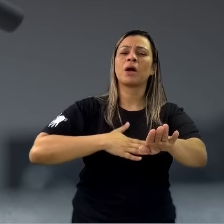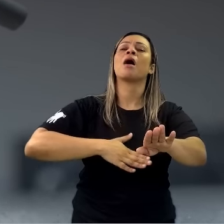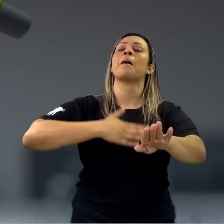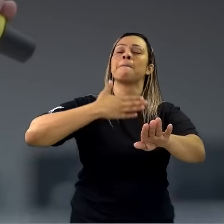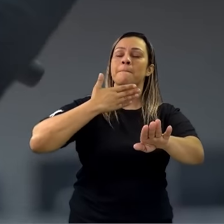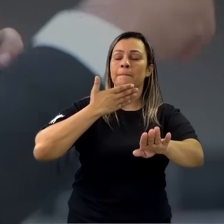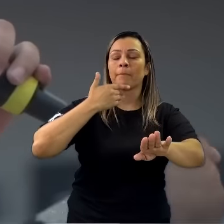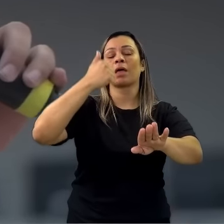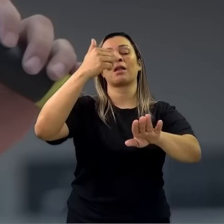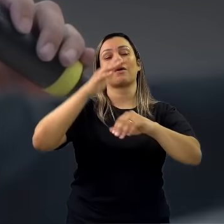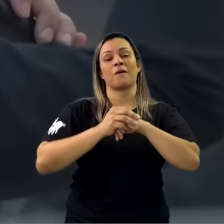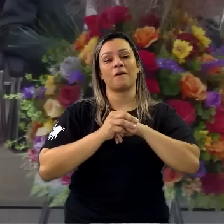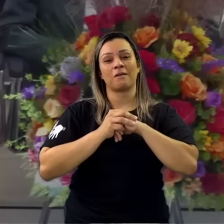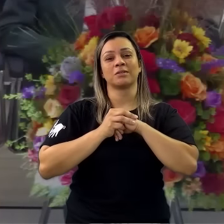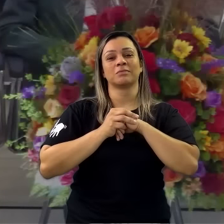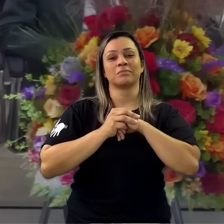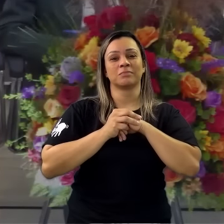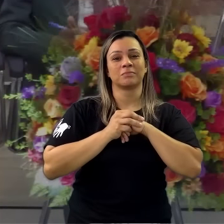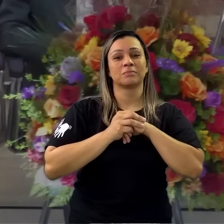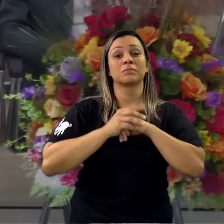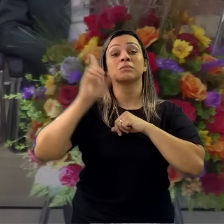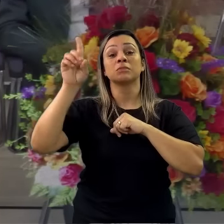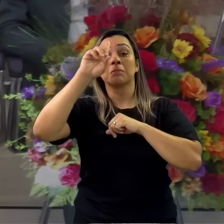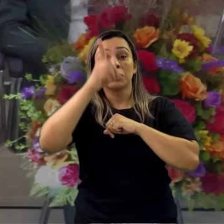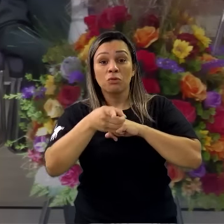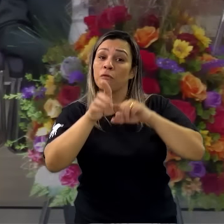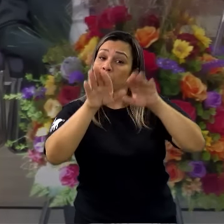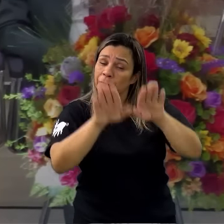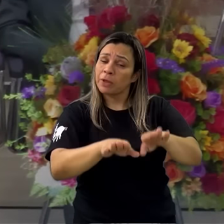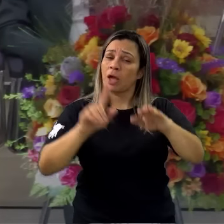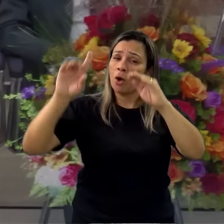do que morto no palácio Fica onde Deus te colocou